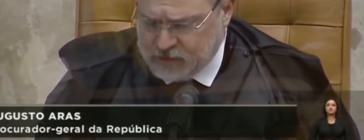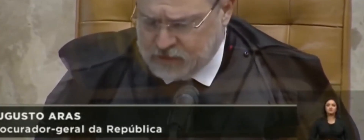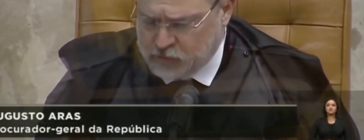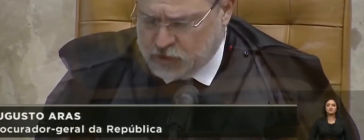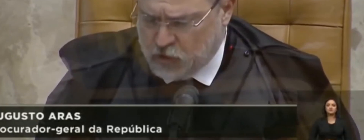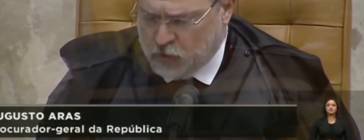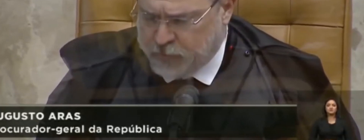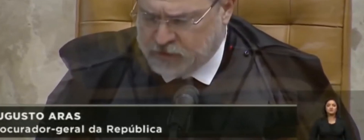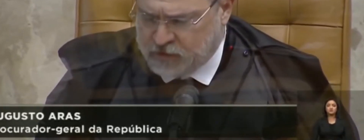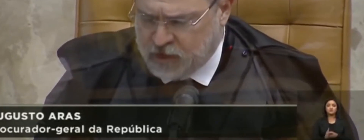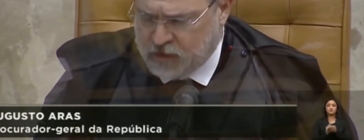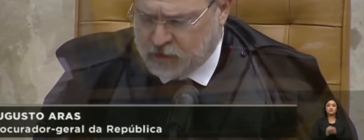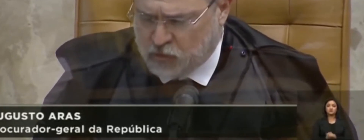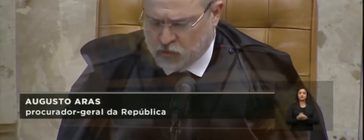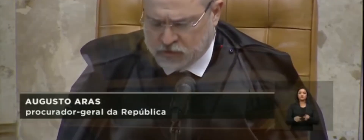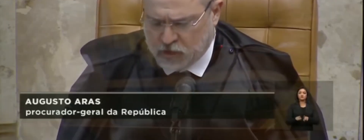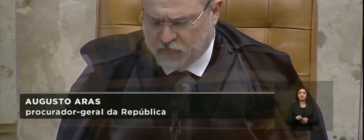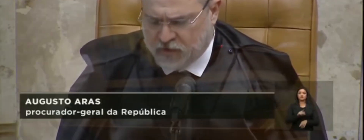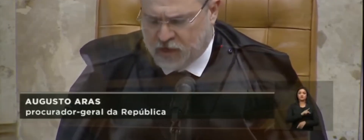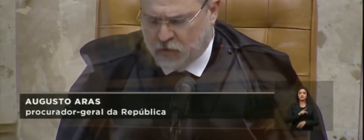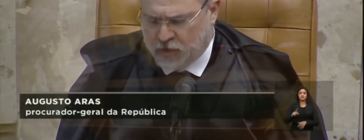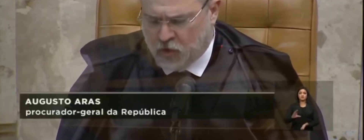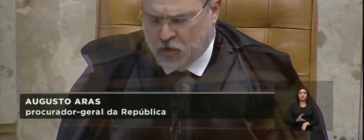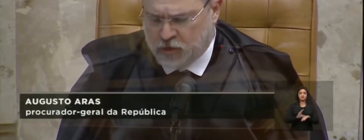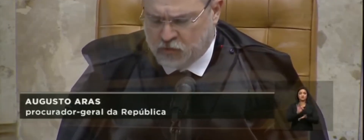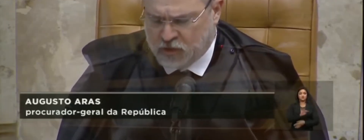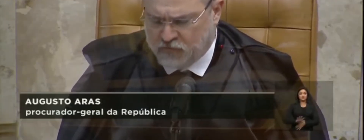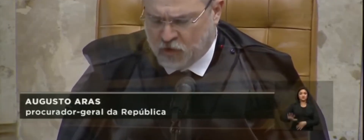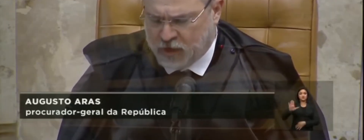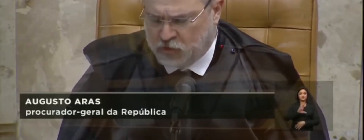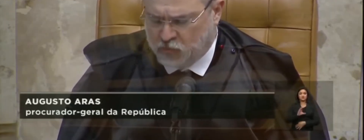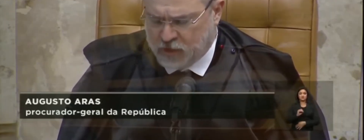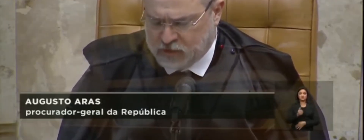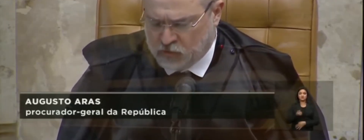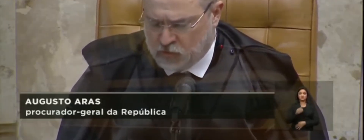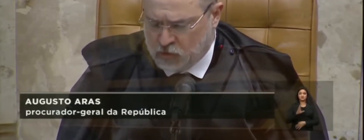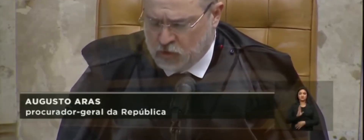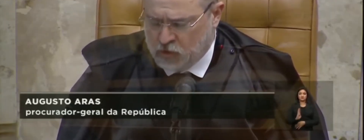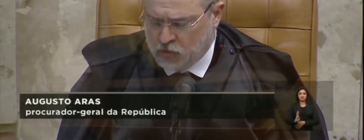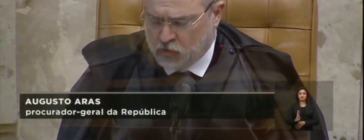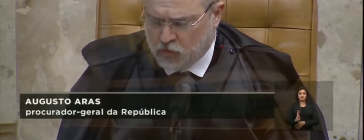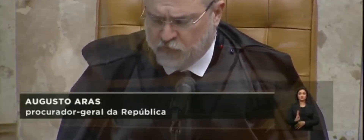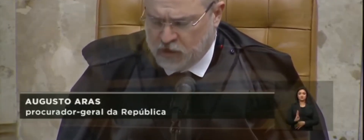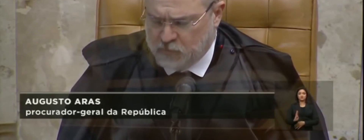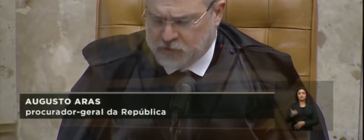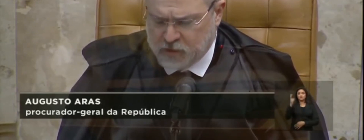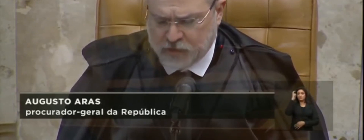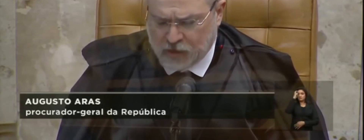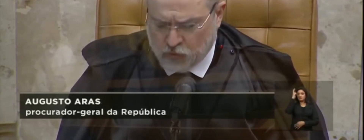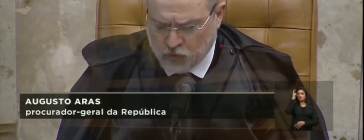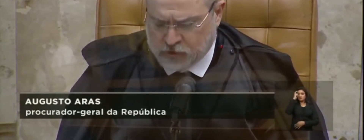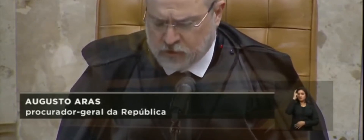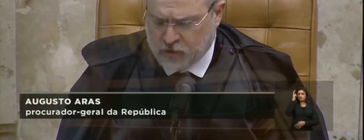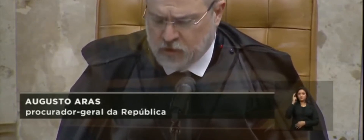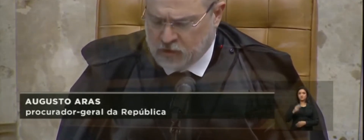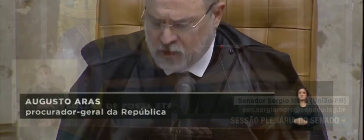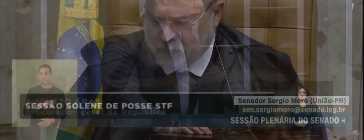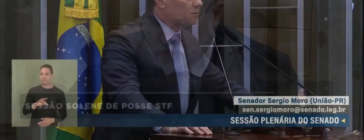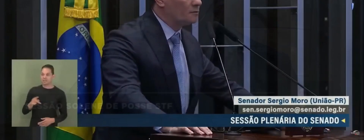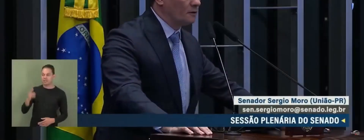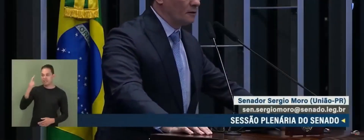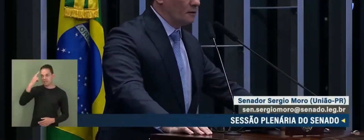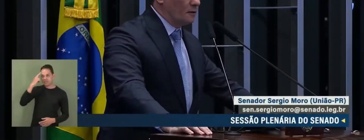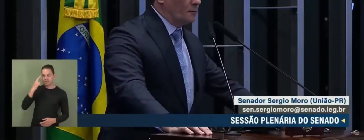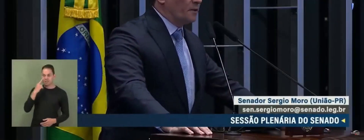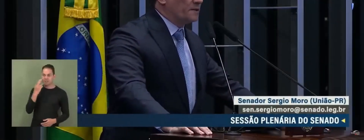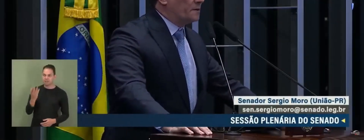a investigação a respeito das acusações do advogado. Neste sentido, o posicionamento da PGR é uma derrota a ambos.